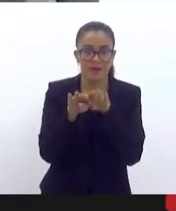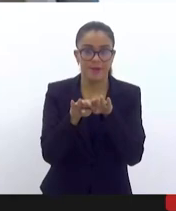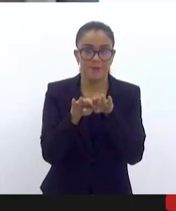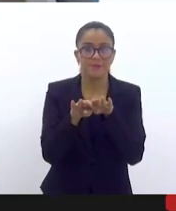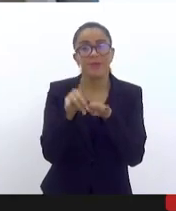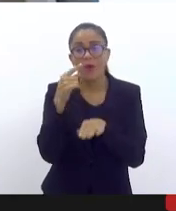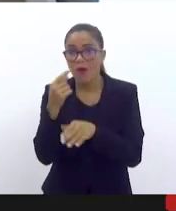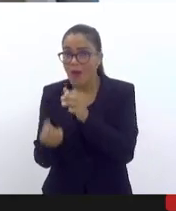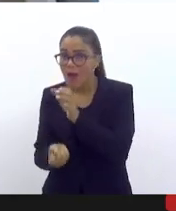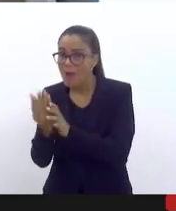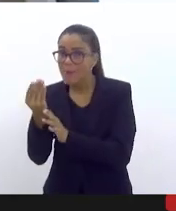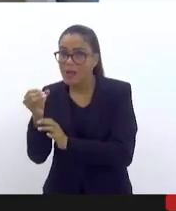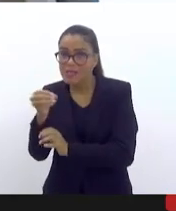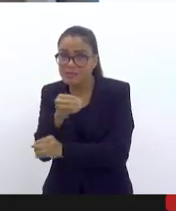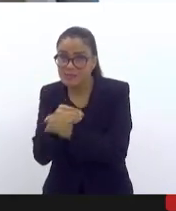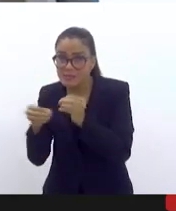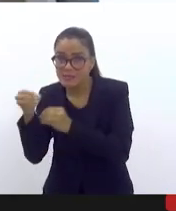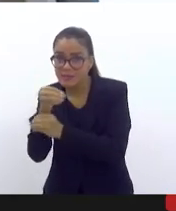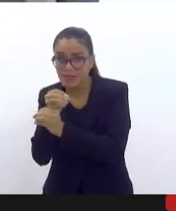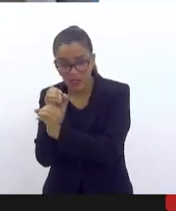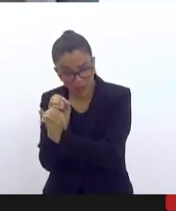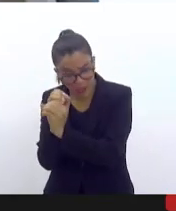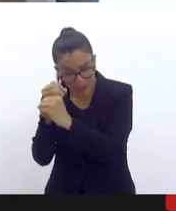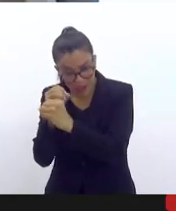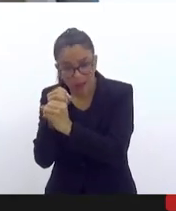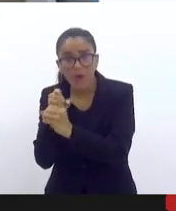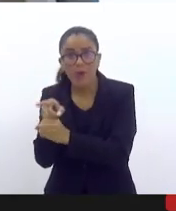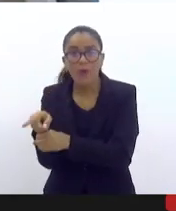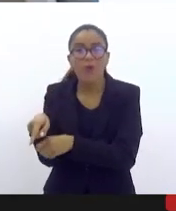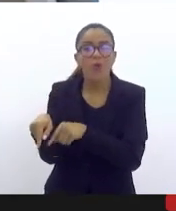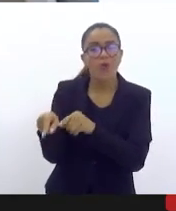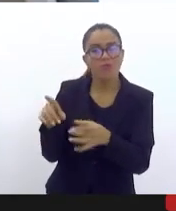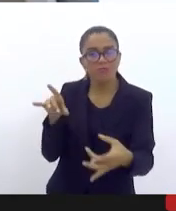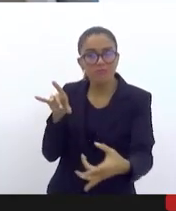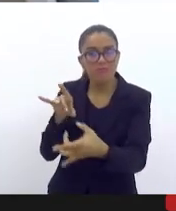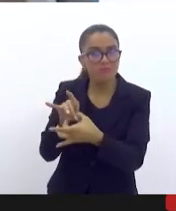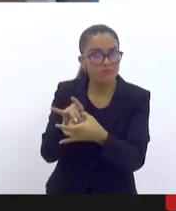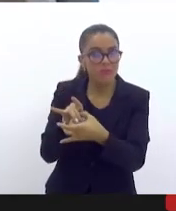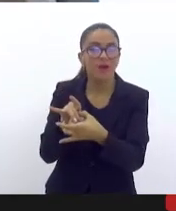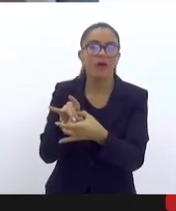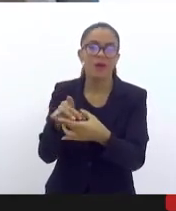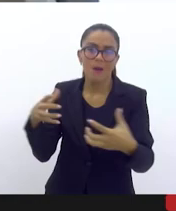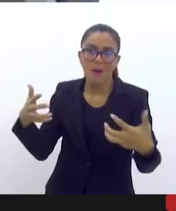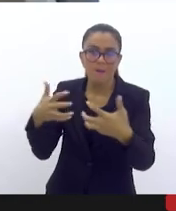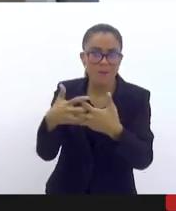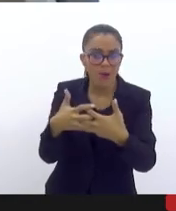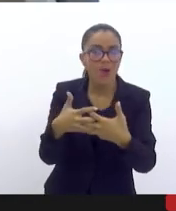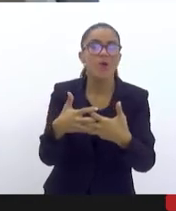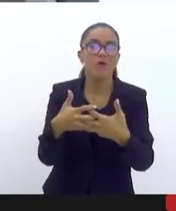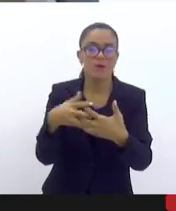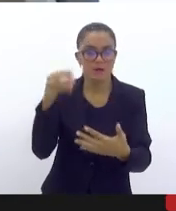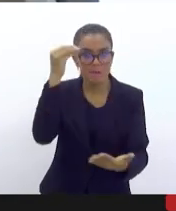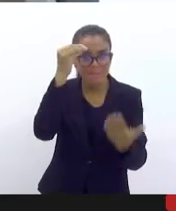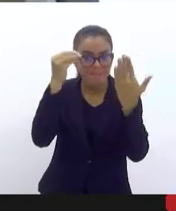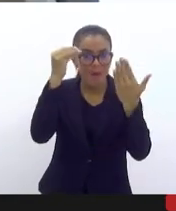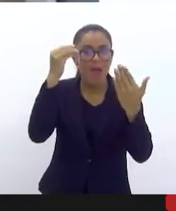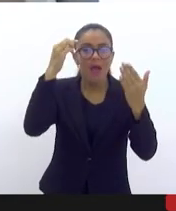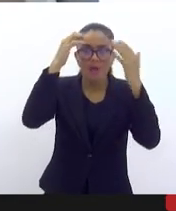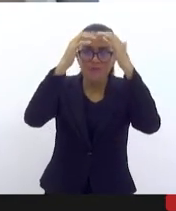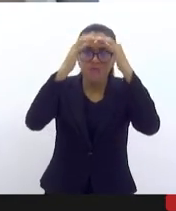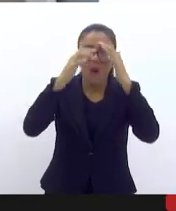aparecem moléculas com poder com afinidade pelo receptor com poder psicoativo muito grande